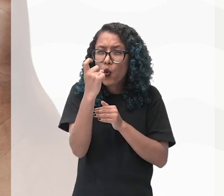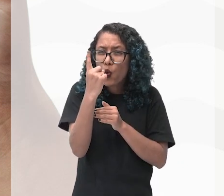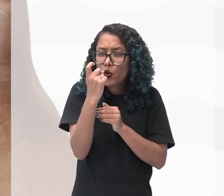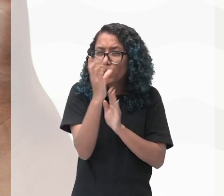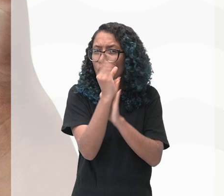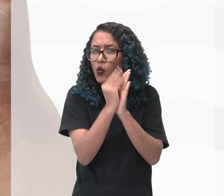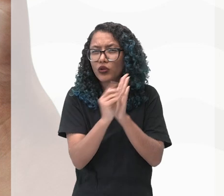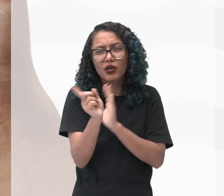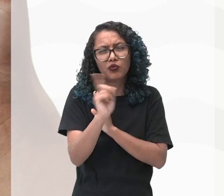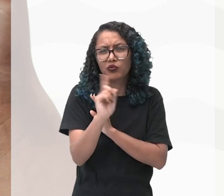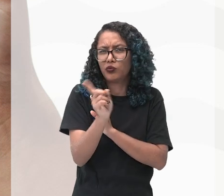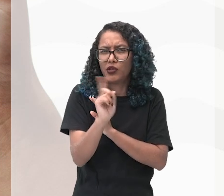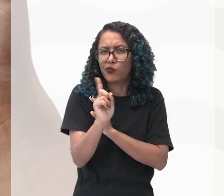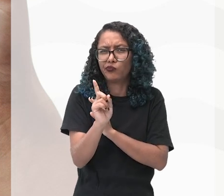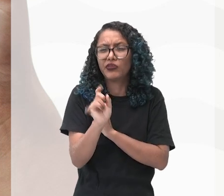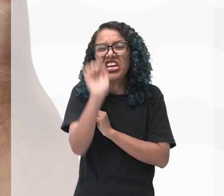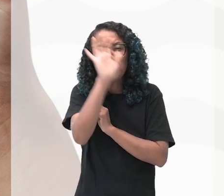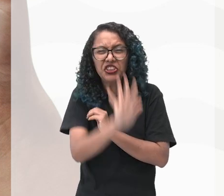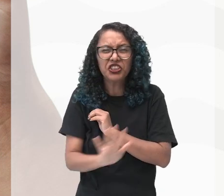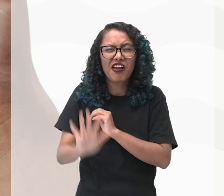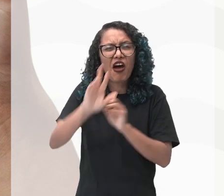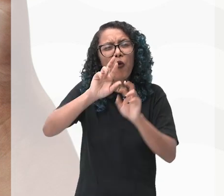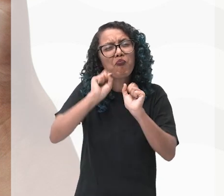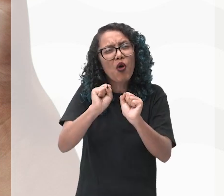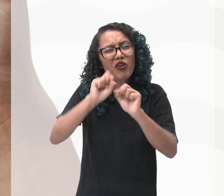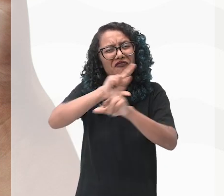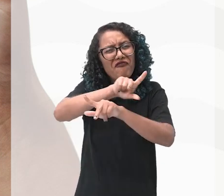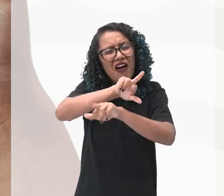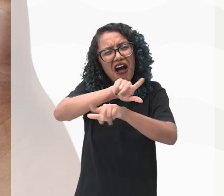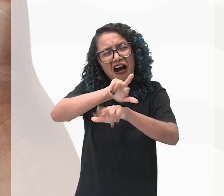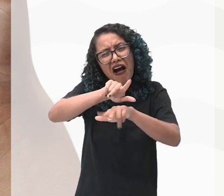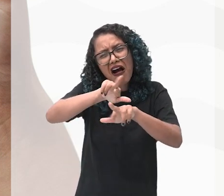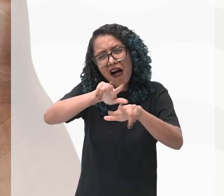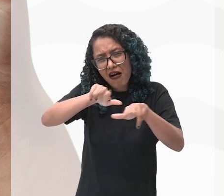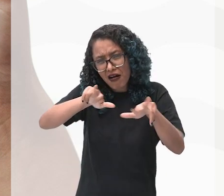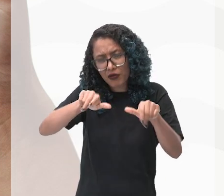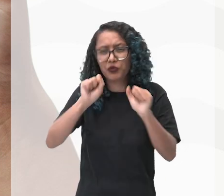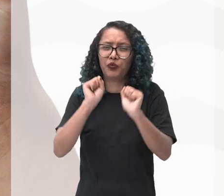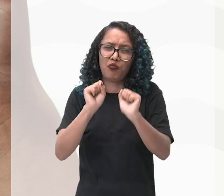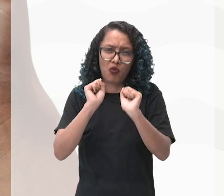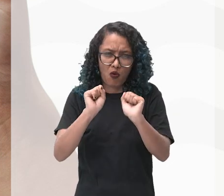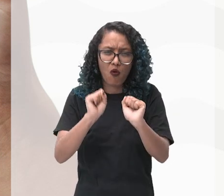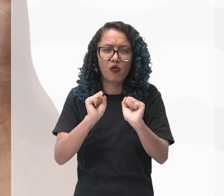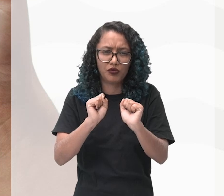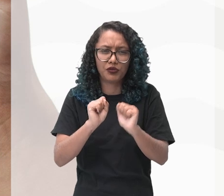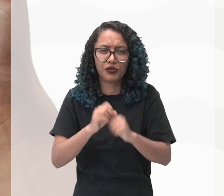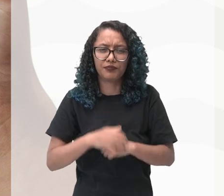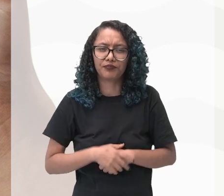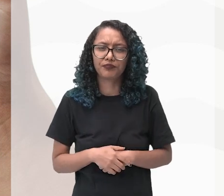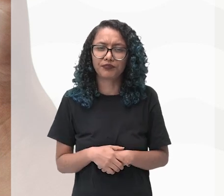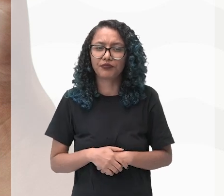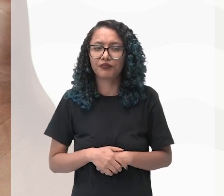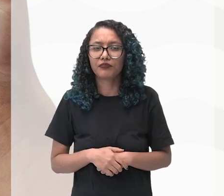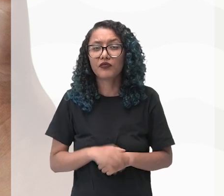de conteúdo ou comunidade, tá? Então, elas oferecem uma variedade ampla